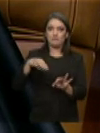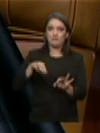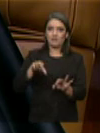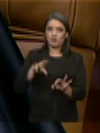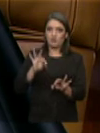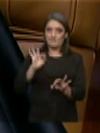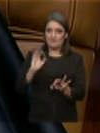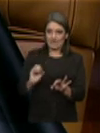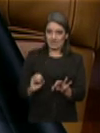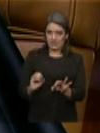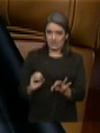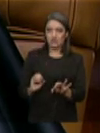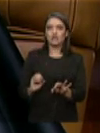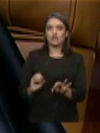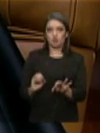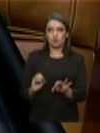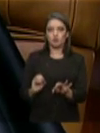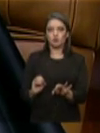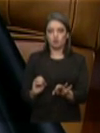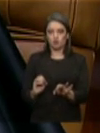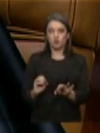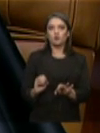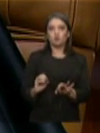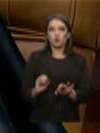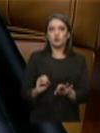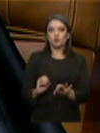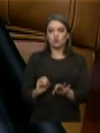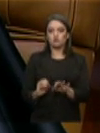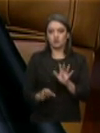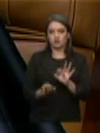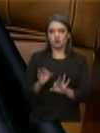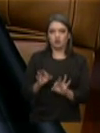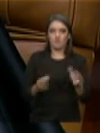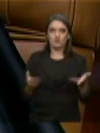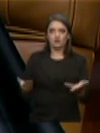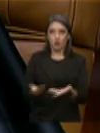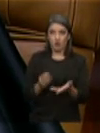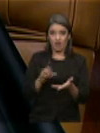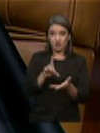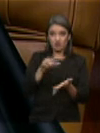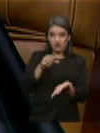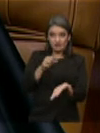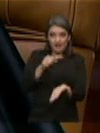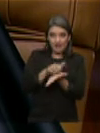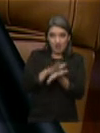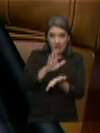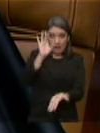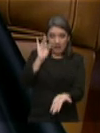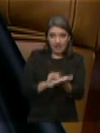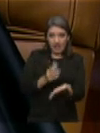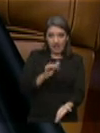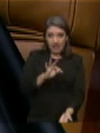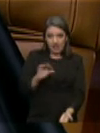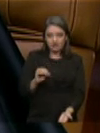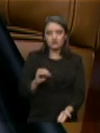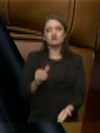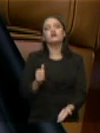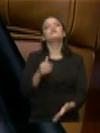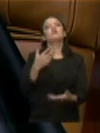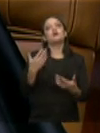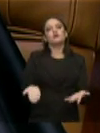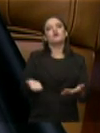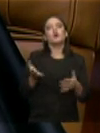da aplicação das anterioridades, ressaltando e deixando claro que a minha adesão à modulação proposta